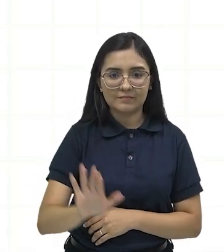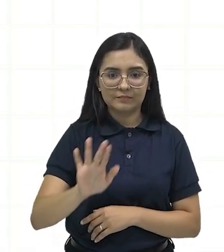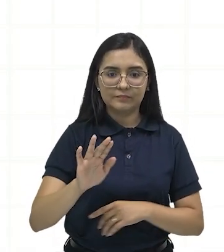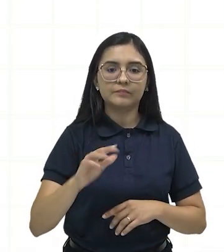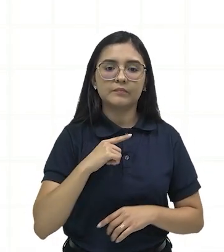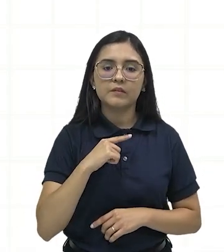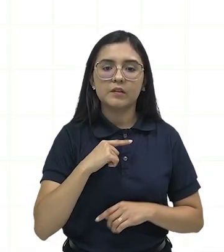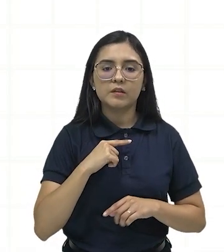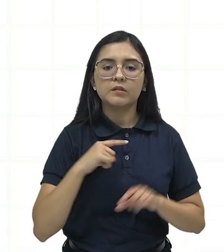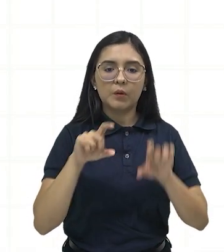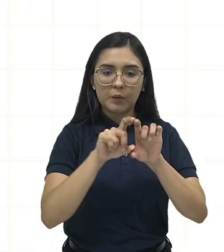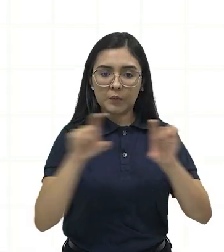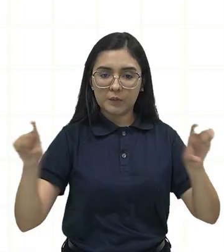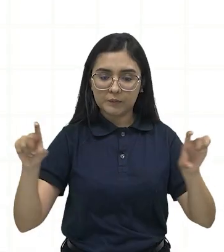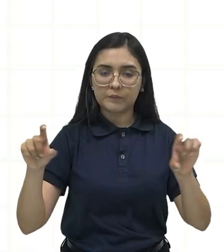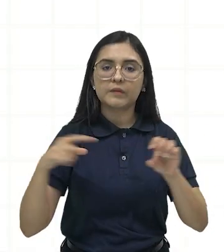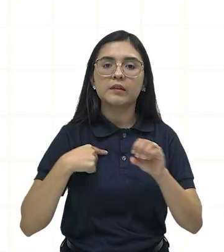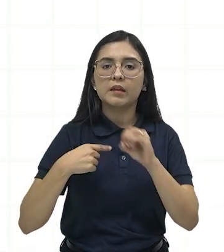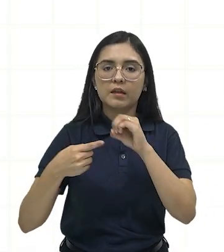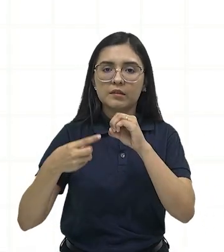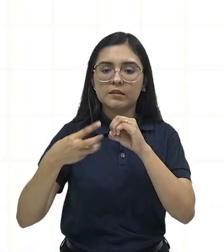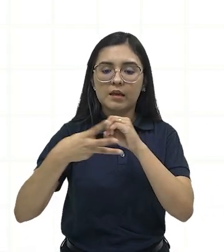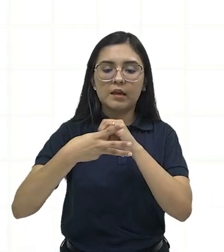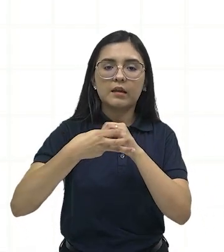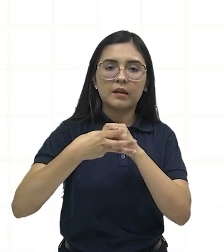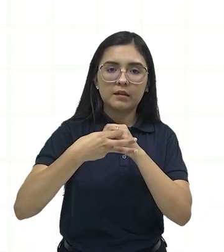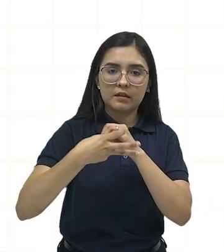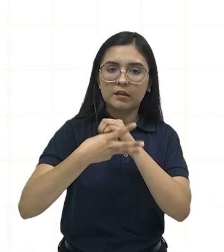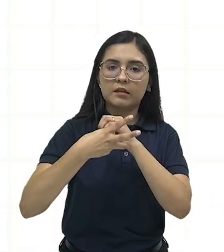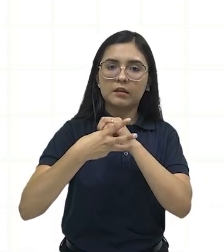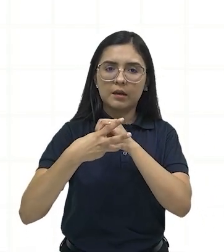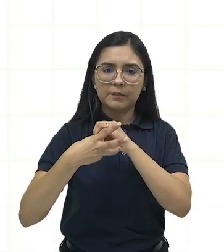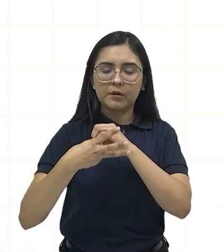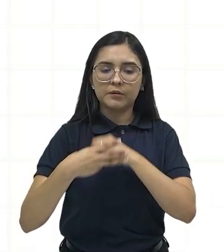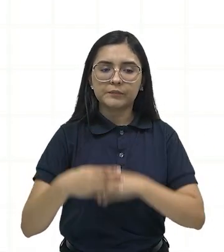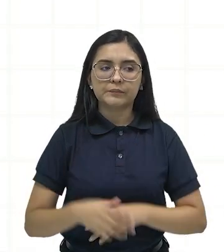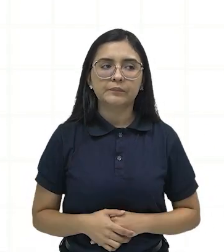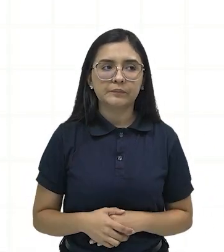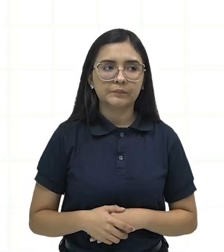que está entre o trópico de Câncer,